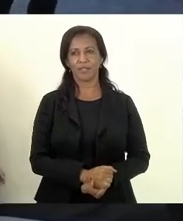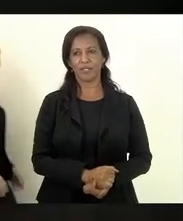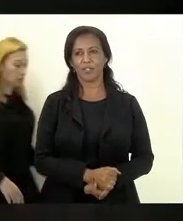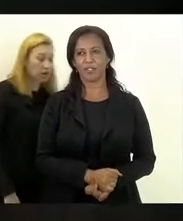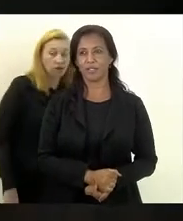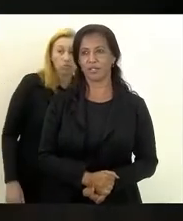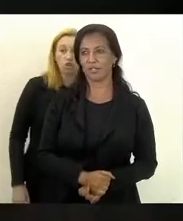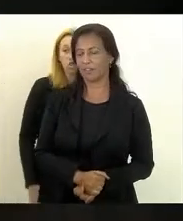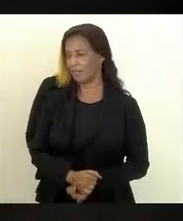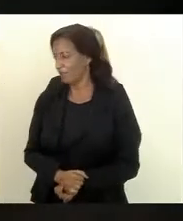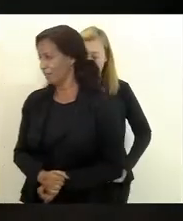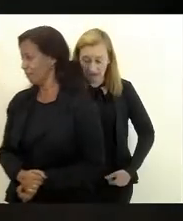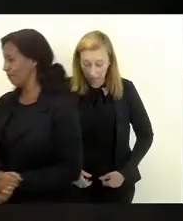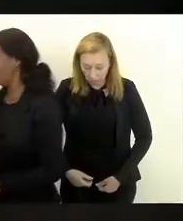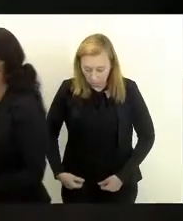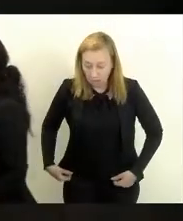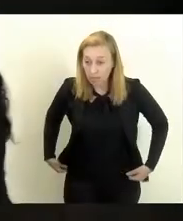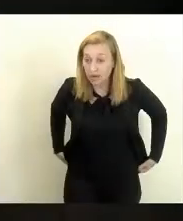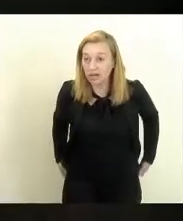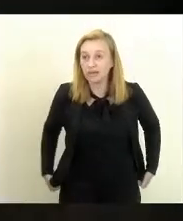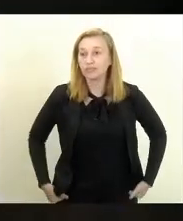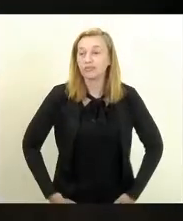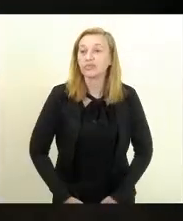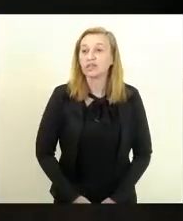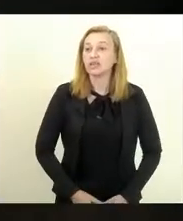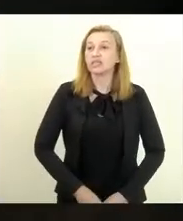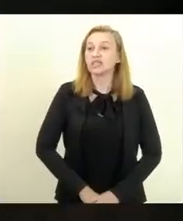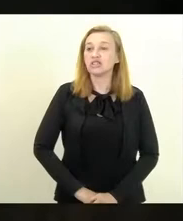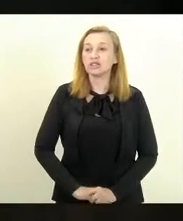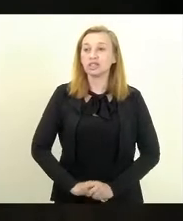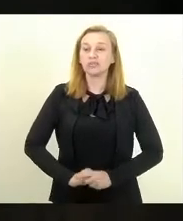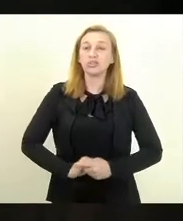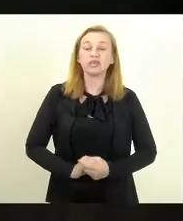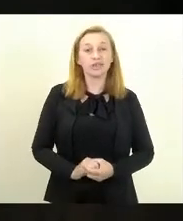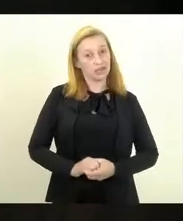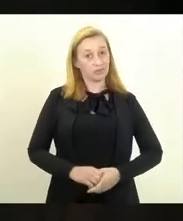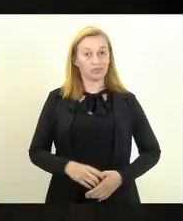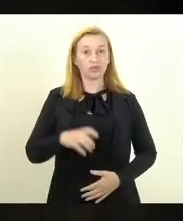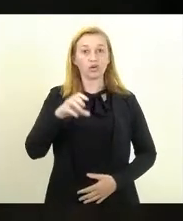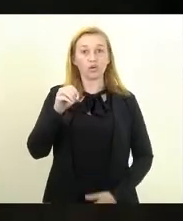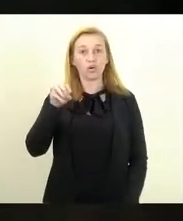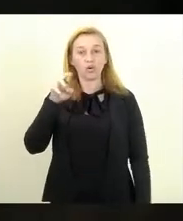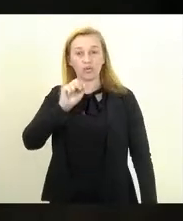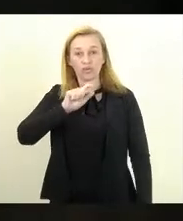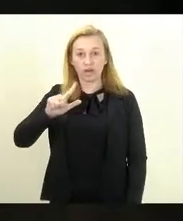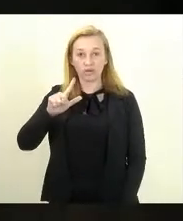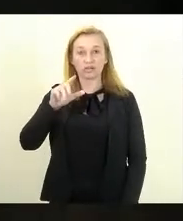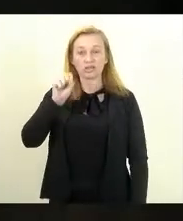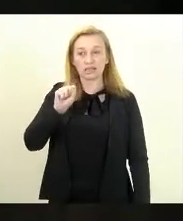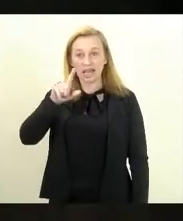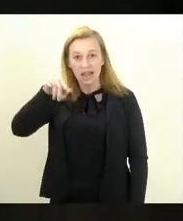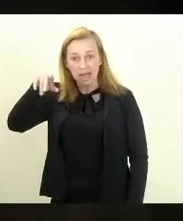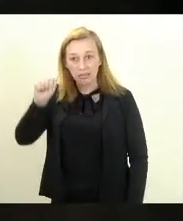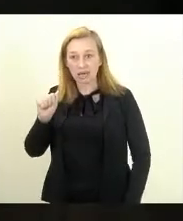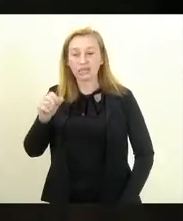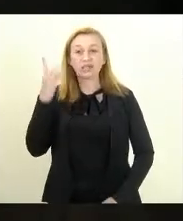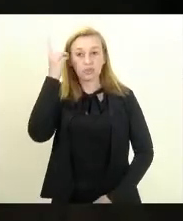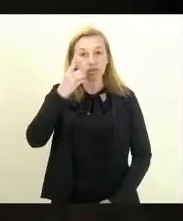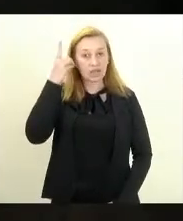Deputado Coronel Salema. Deputado Coronel Salema. Deputado Luiz